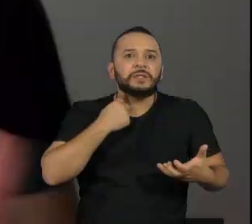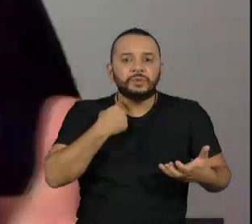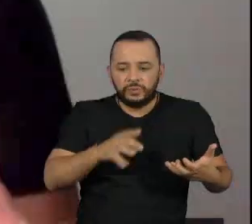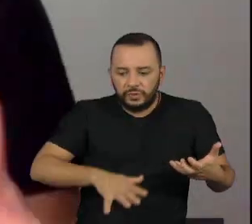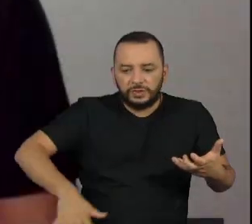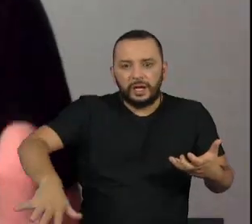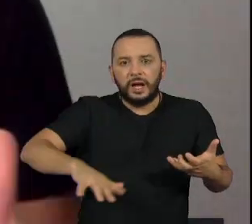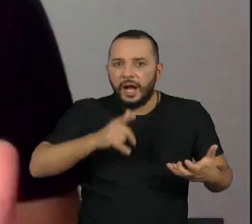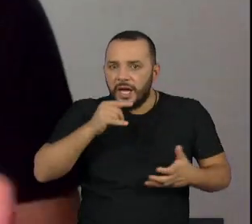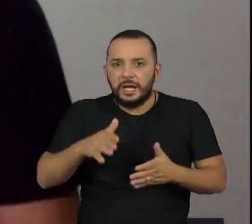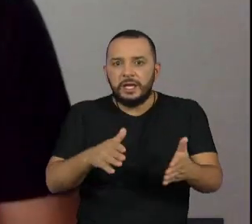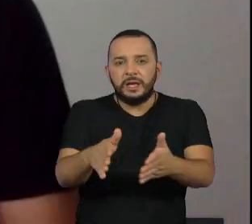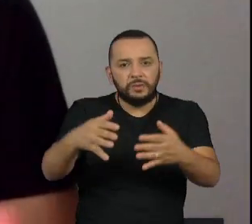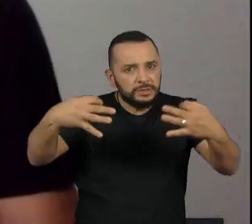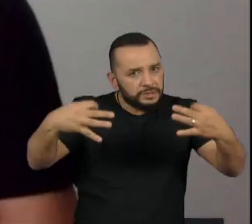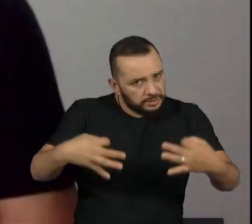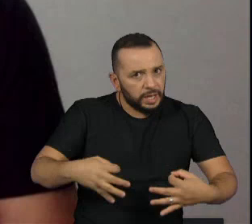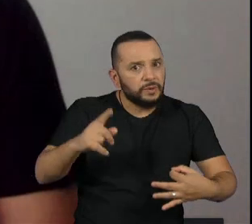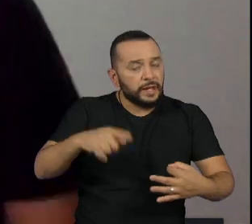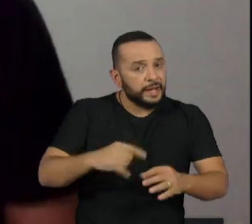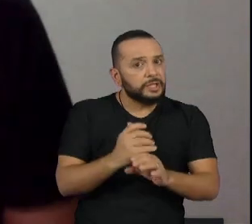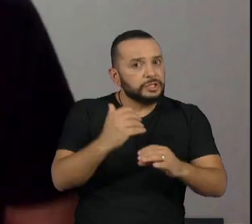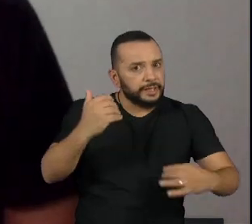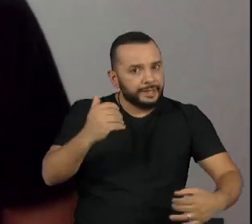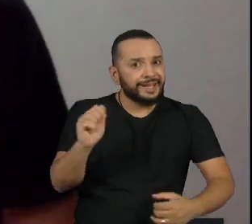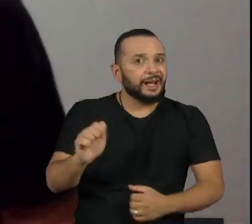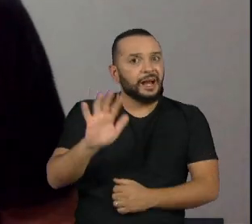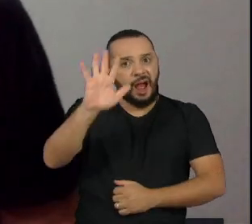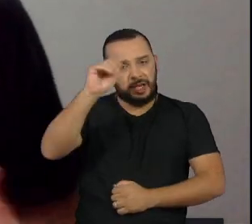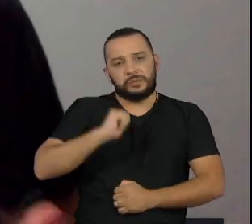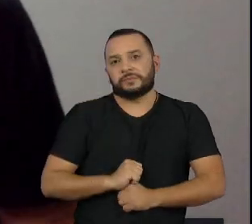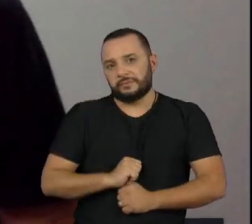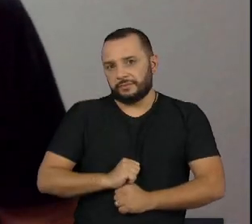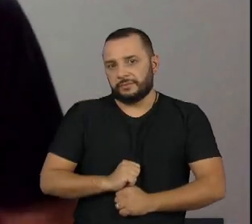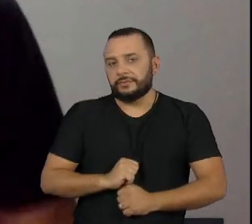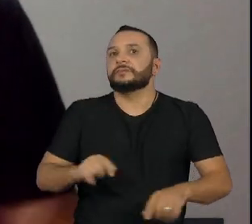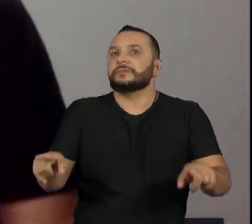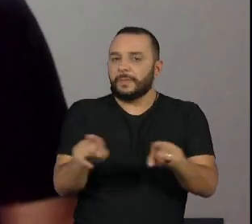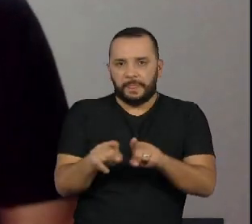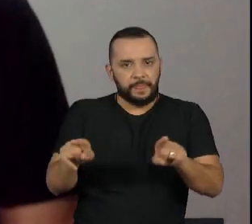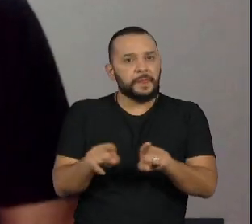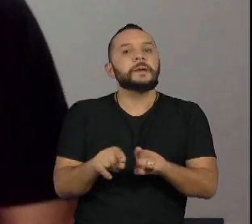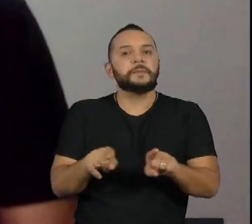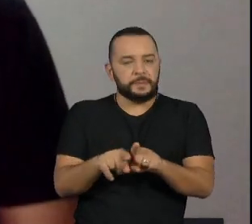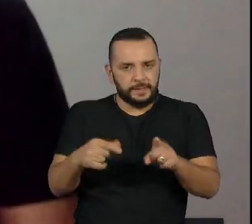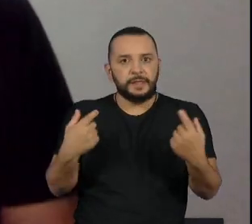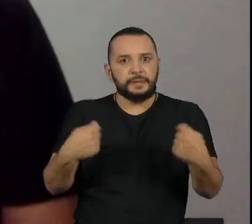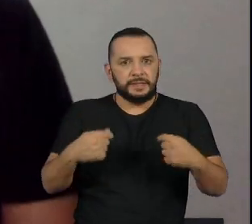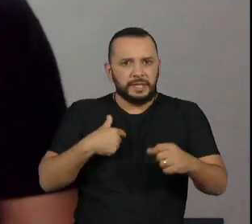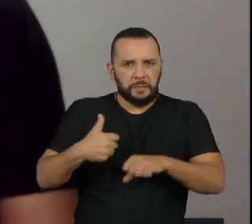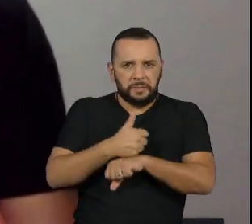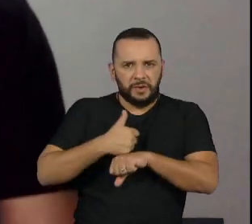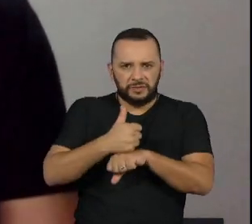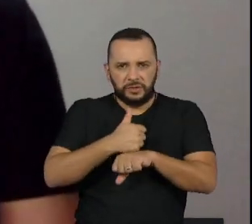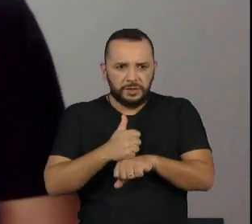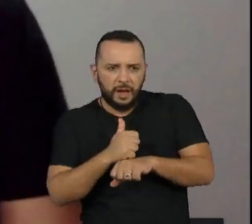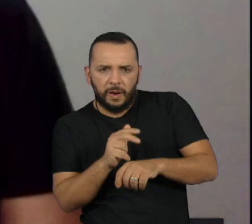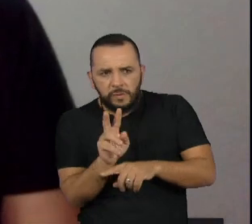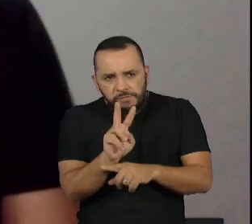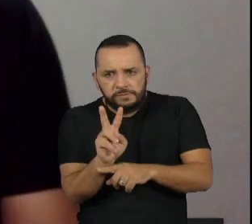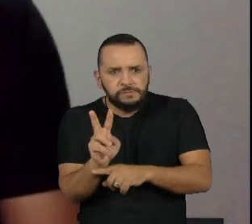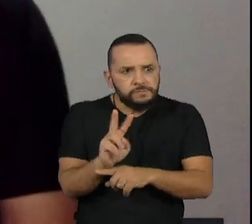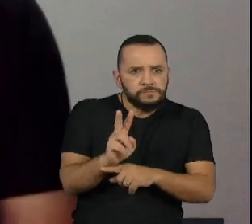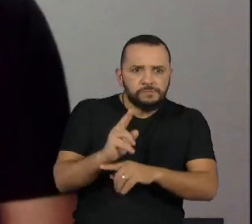área. Então, é uma obra de engenharia cara, é uma obra de engenharia que demanda muito conhecimento técnico e,